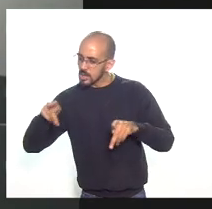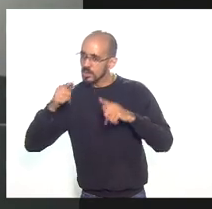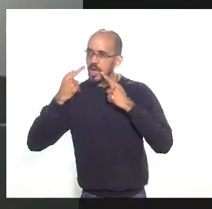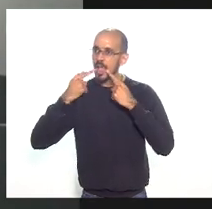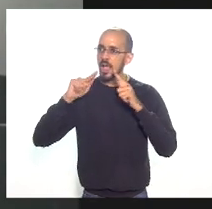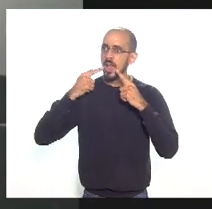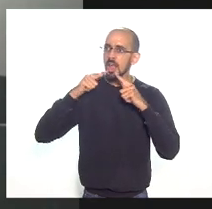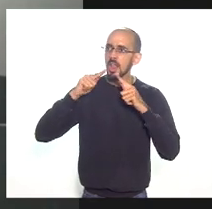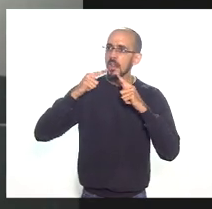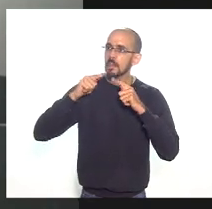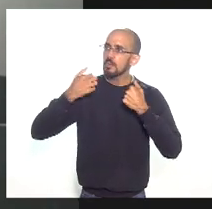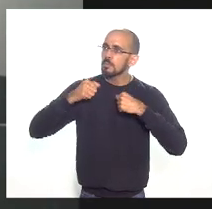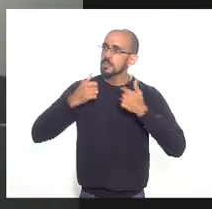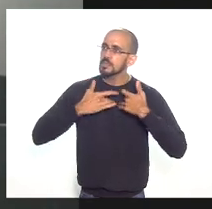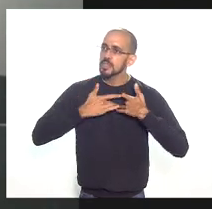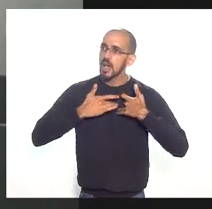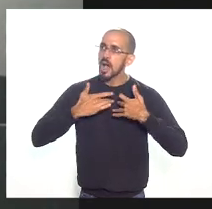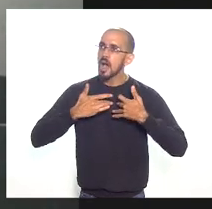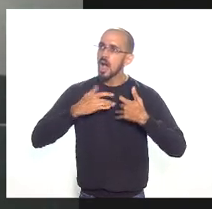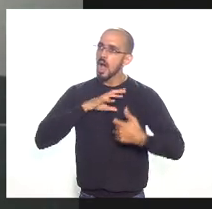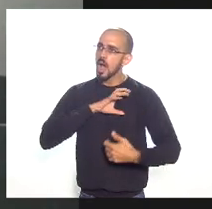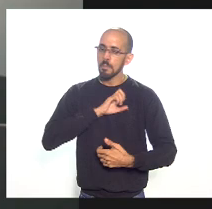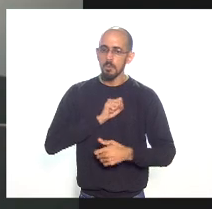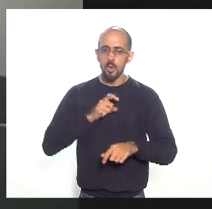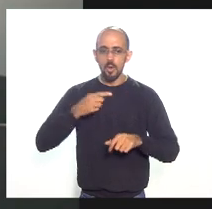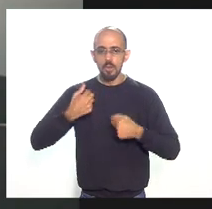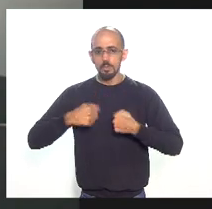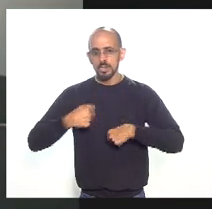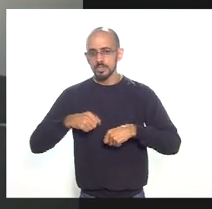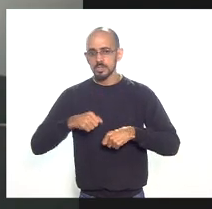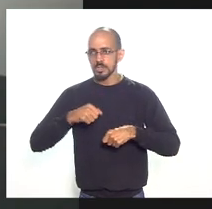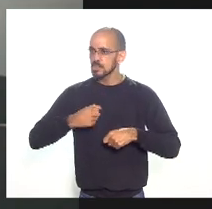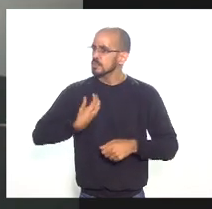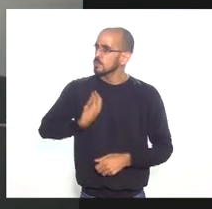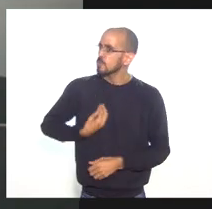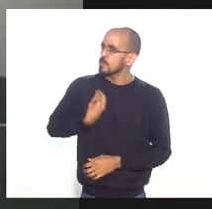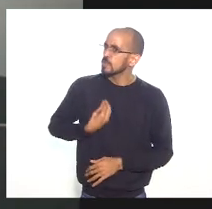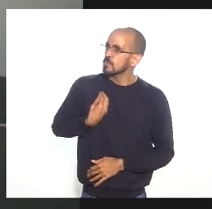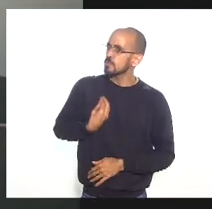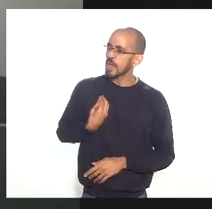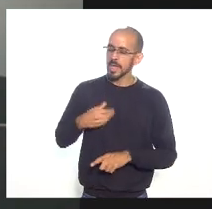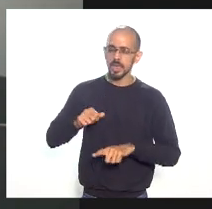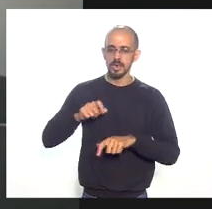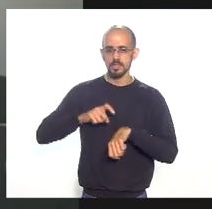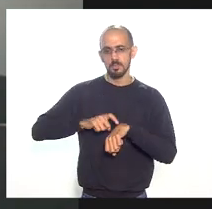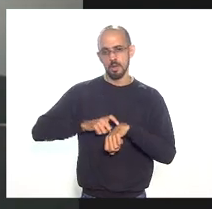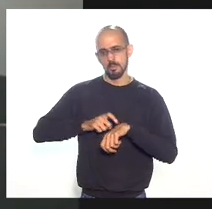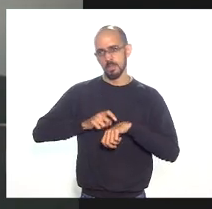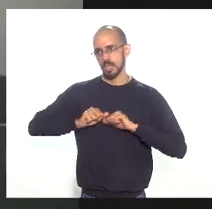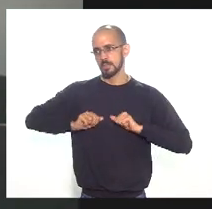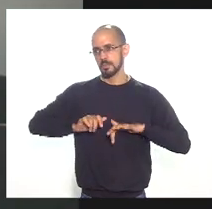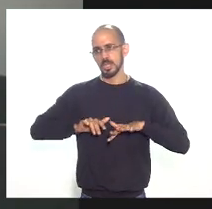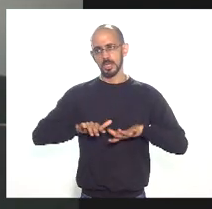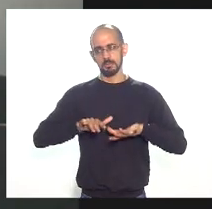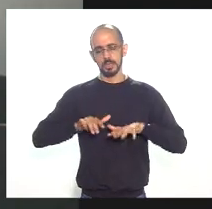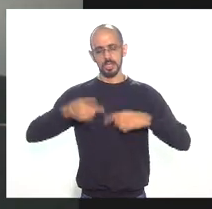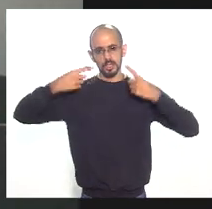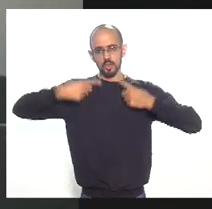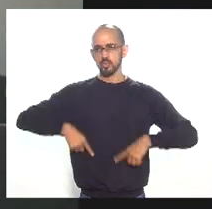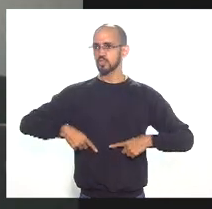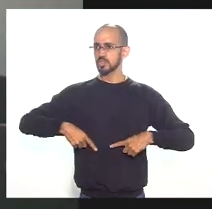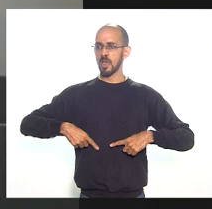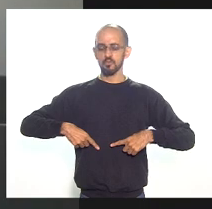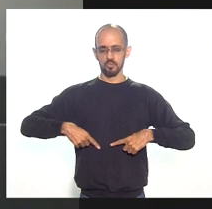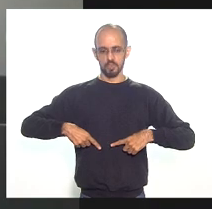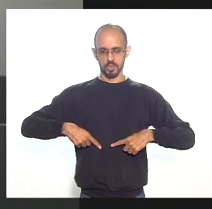solidariedade, clama pela possibilidade de sobreviver diante de uma pandemia que desafiou e